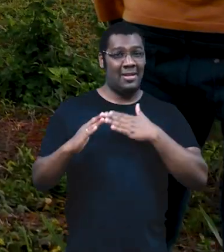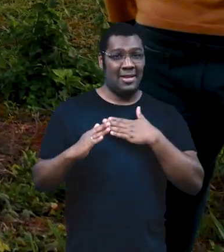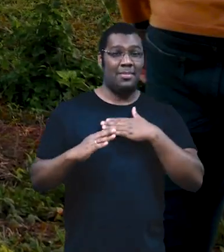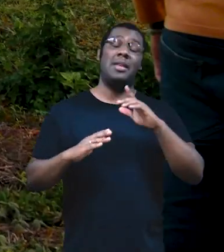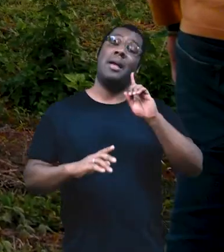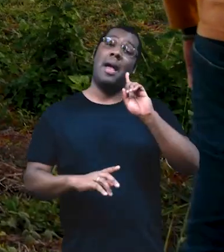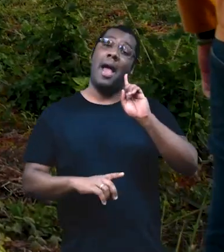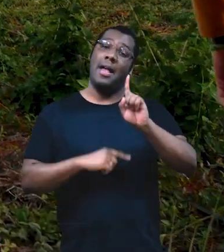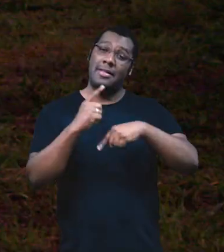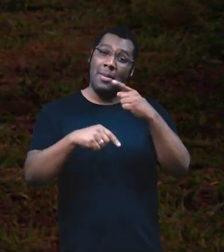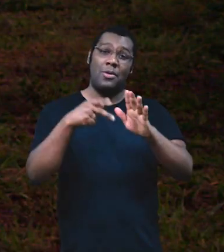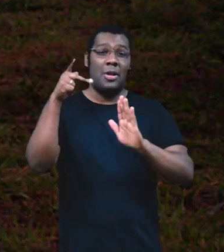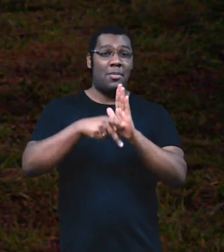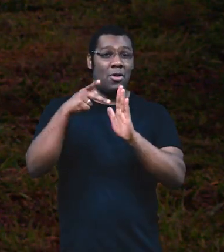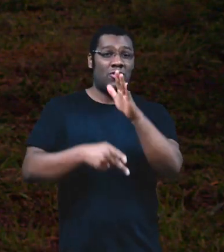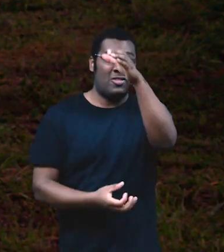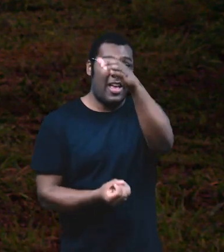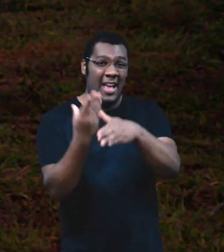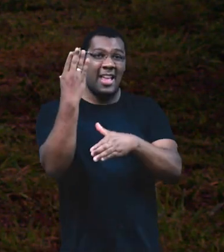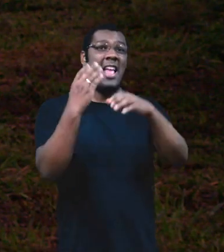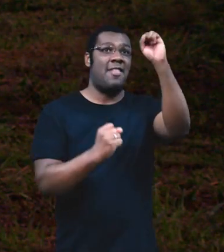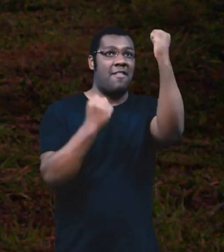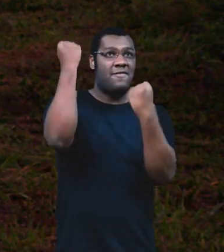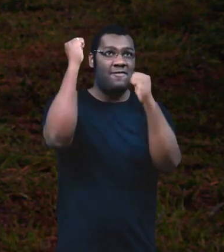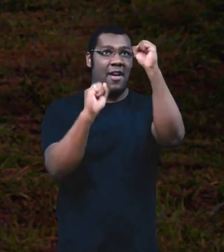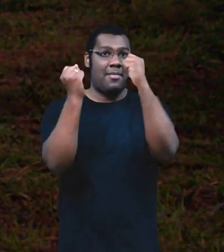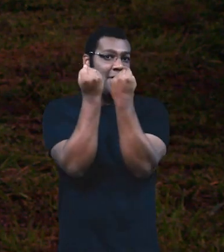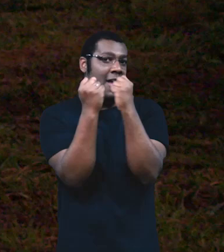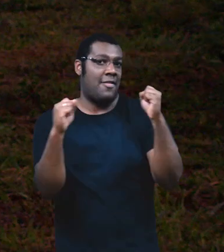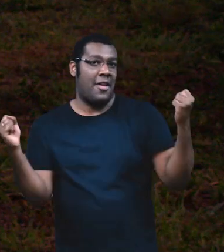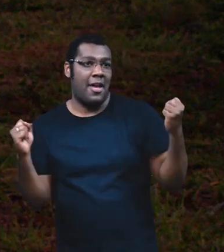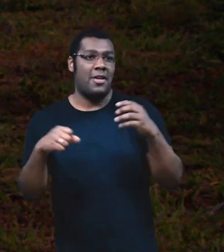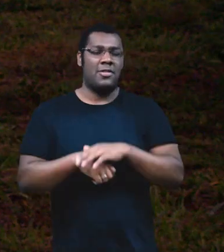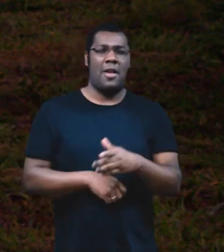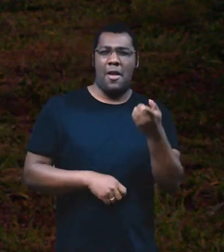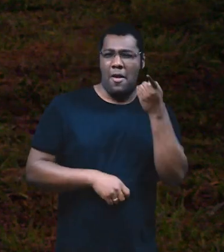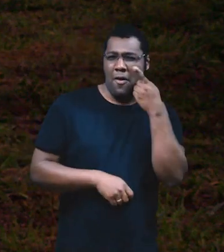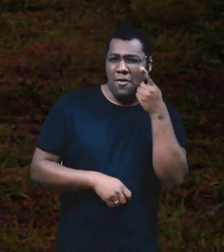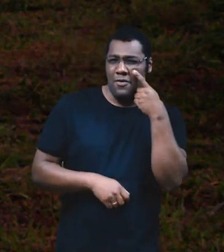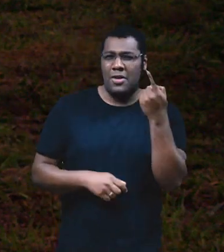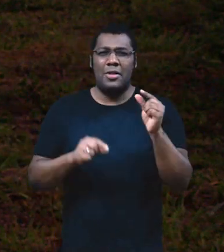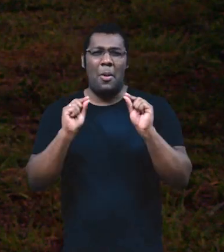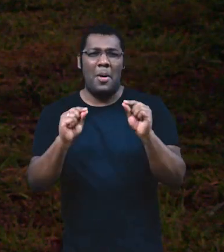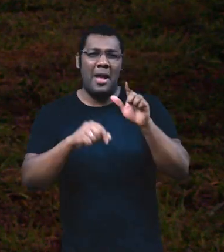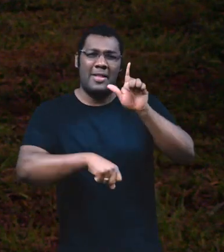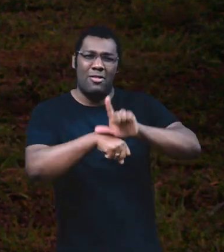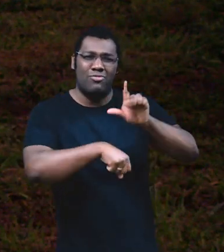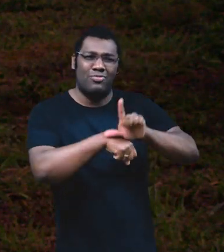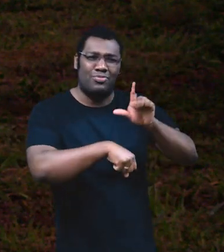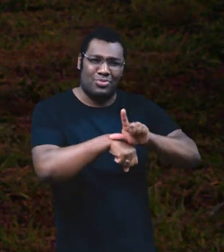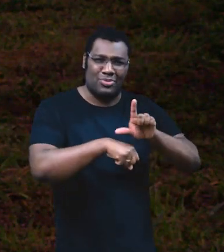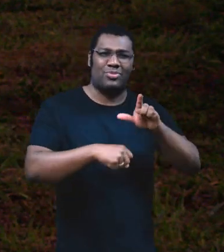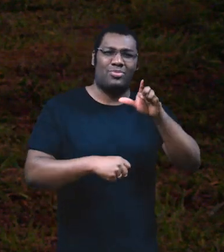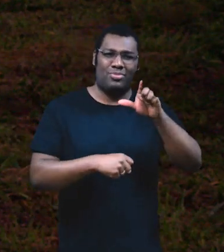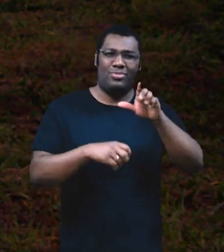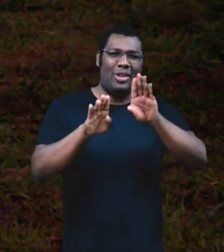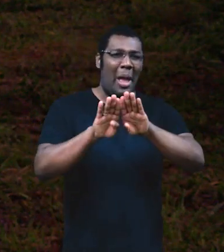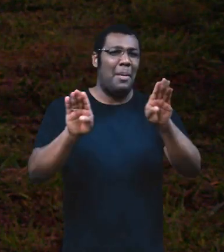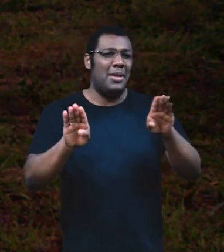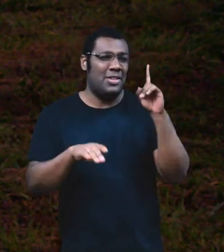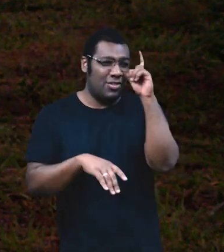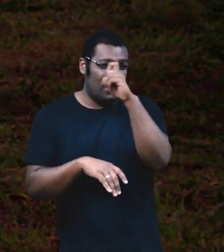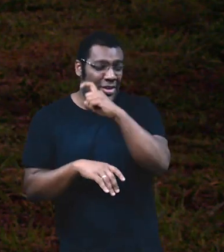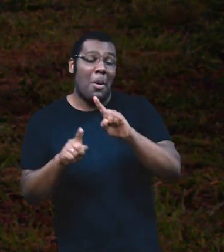grande, produzir cerveja para vender. E aí vi o mercado, vi as dificuldades que é ter uma cervejaria e fui pesquisar o que eu poderia empreender no